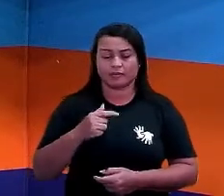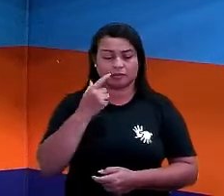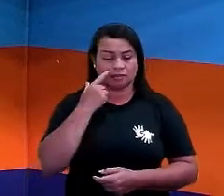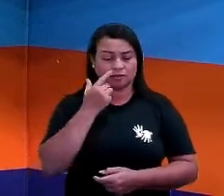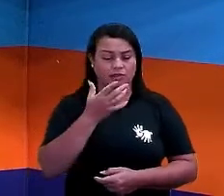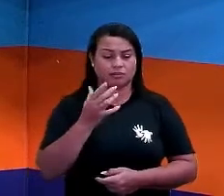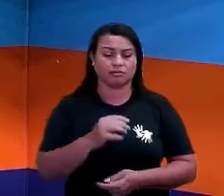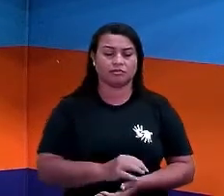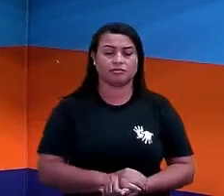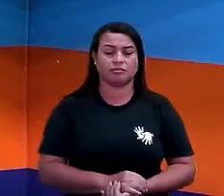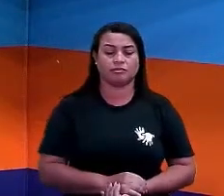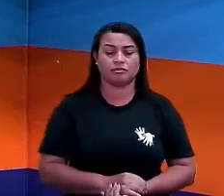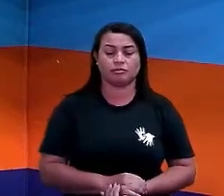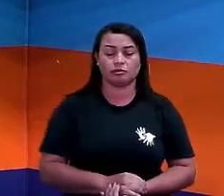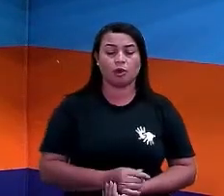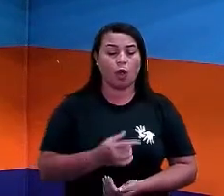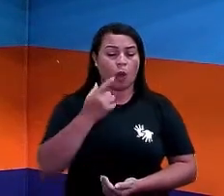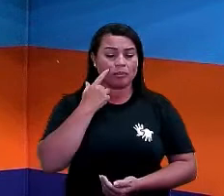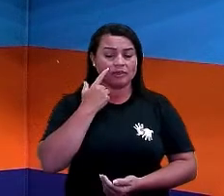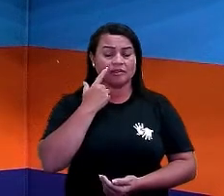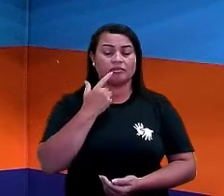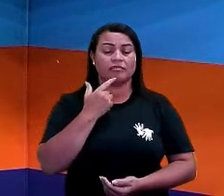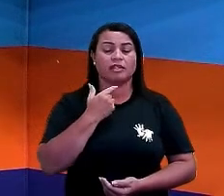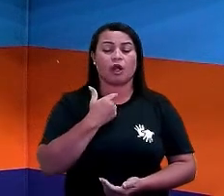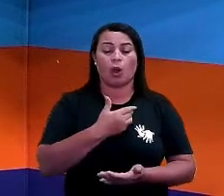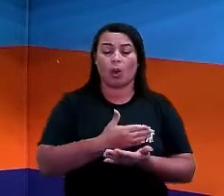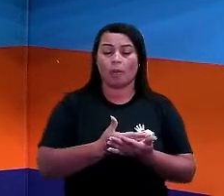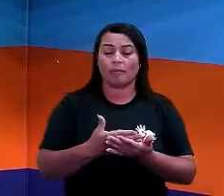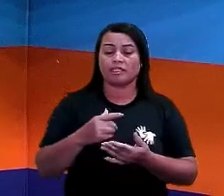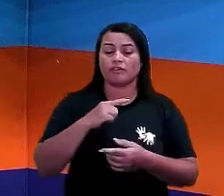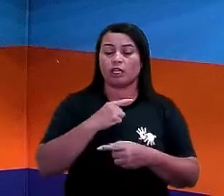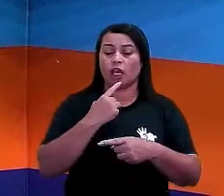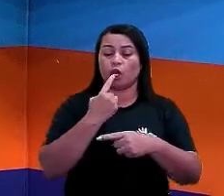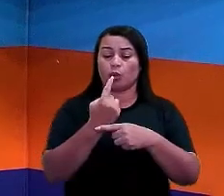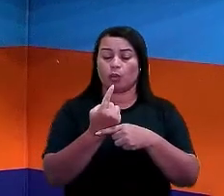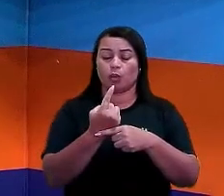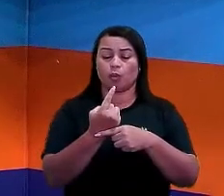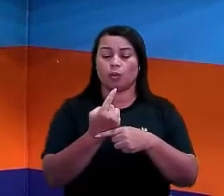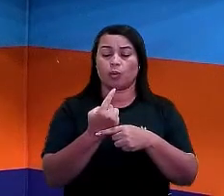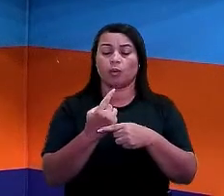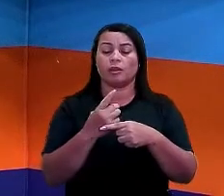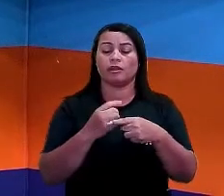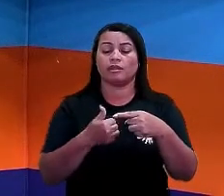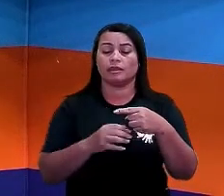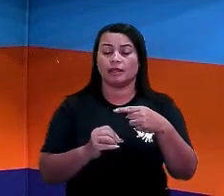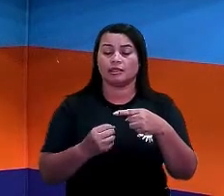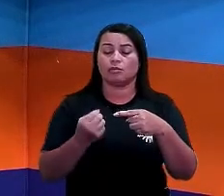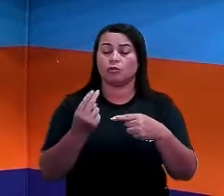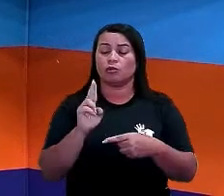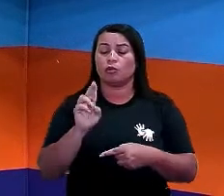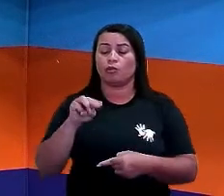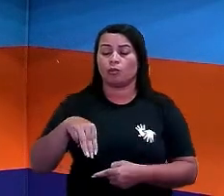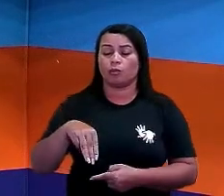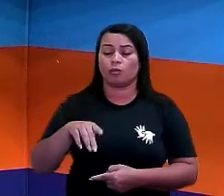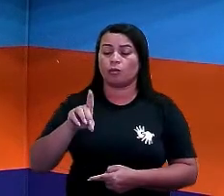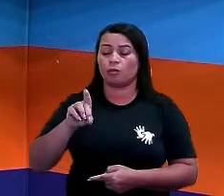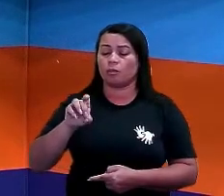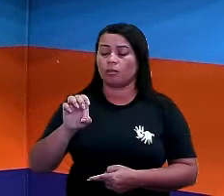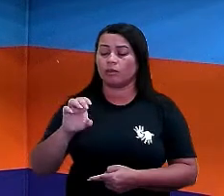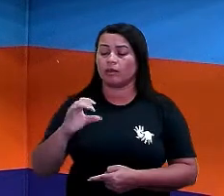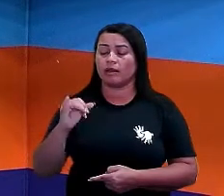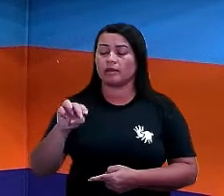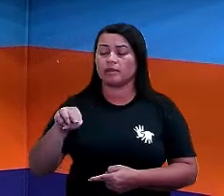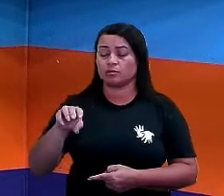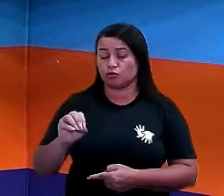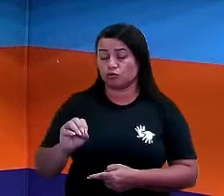baixo. Então, a gente começa aqui. Eu vou ter primeiro um décimo, tá? Se aqui tivesse um